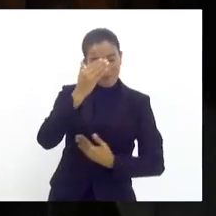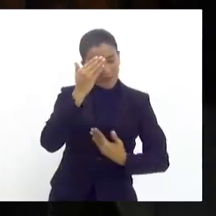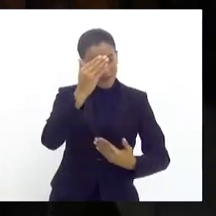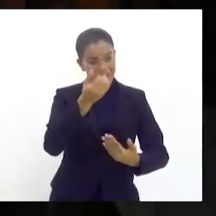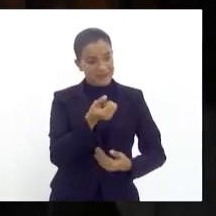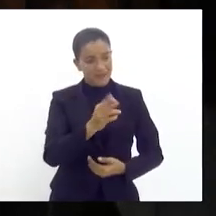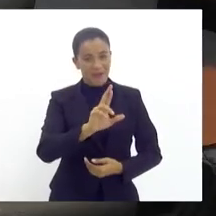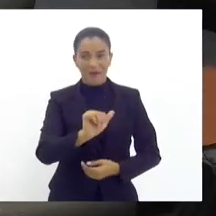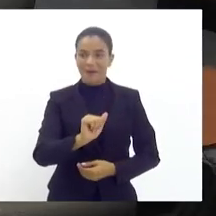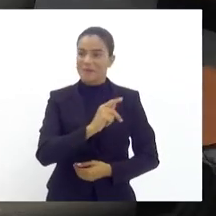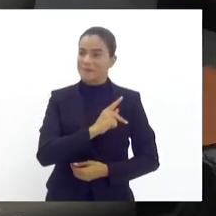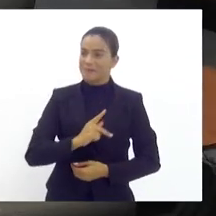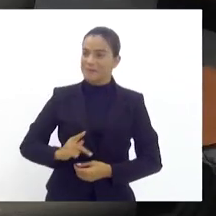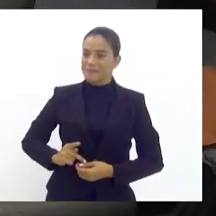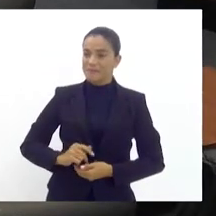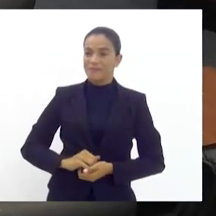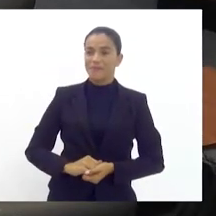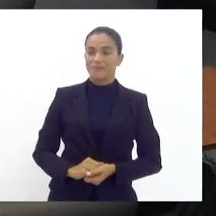senhora